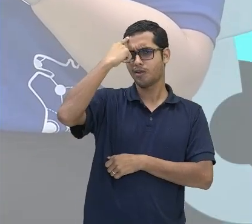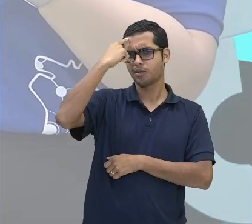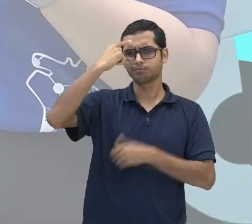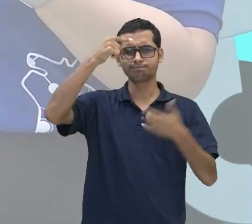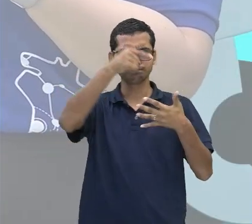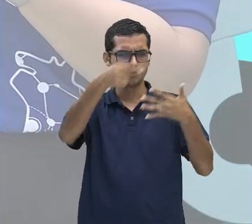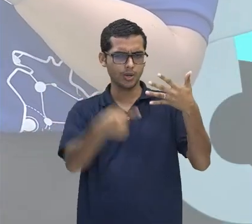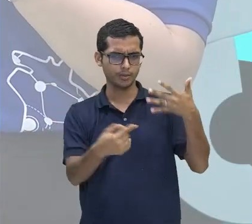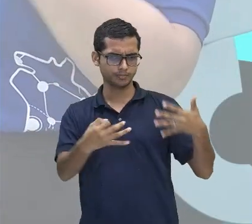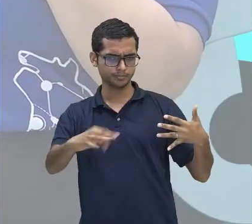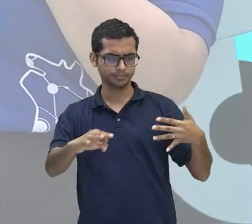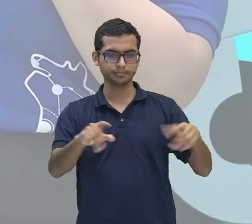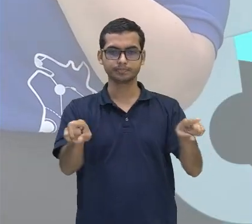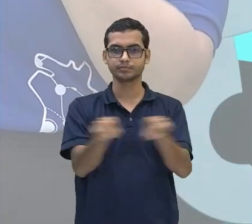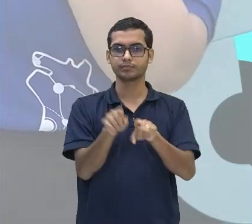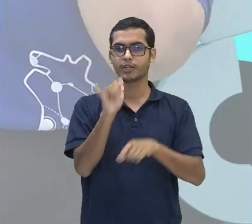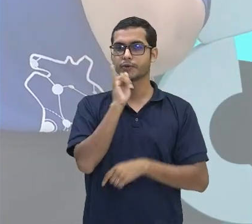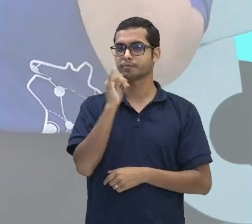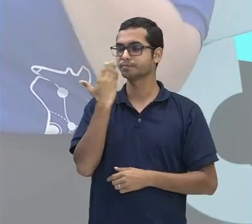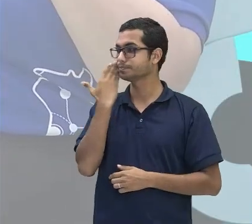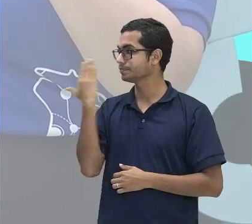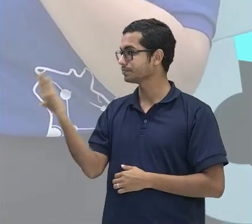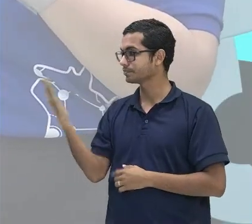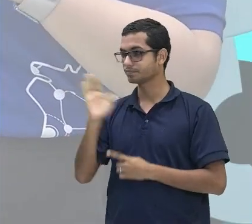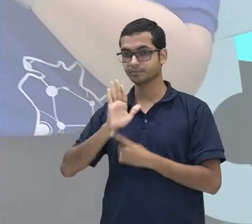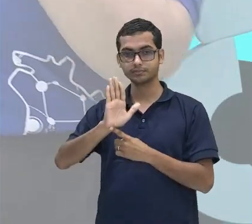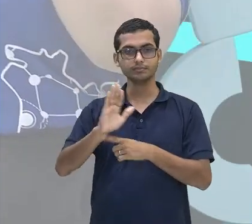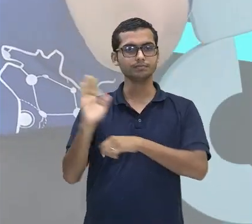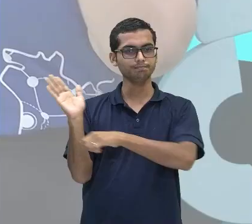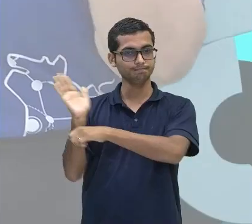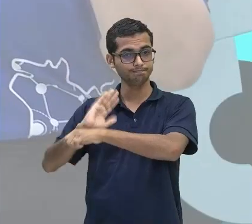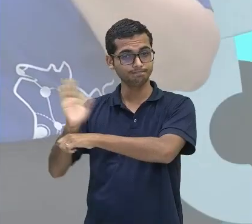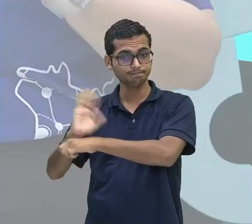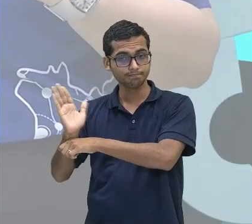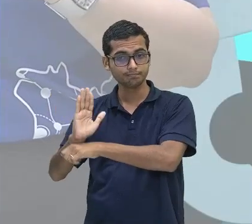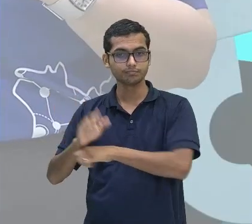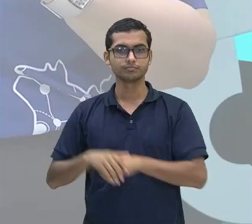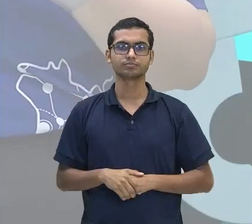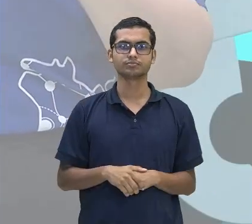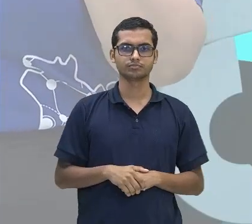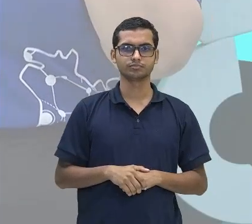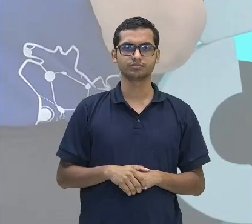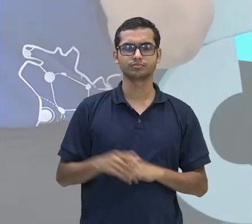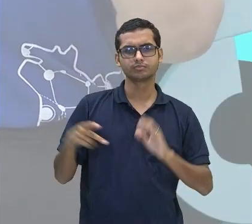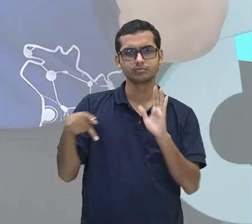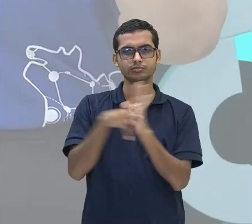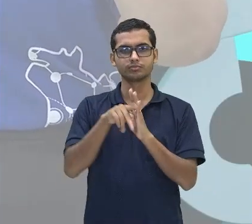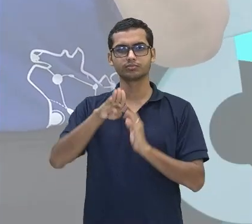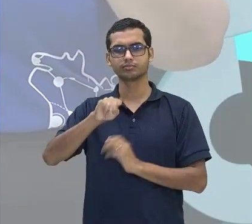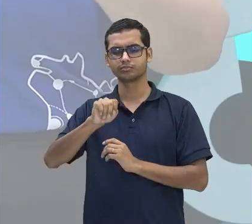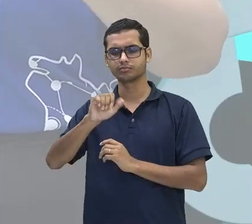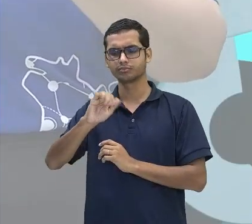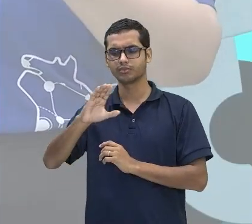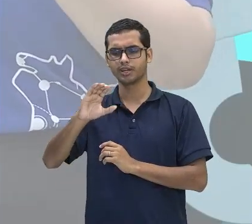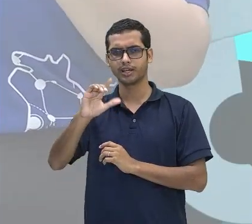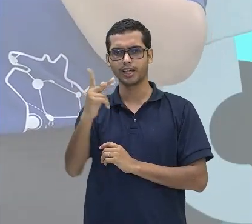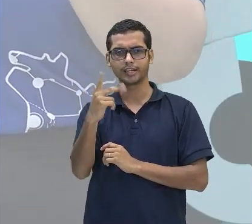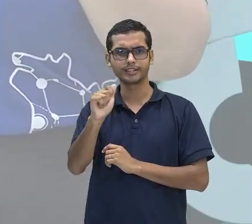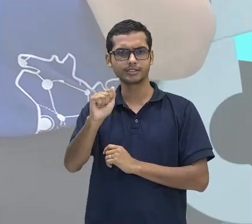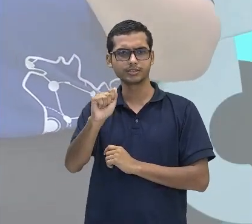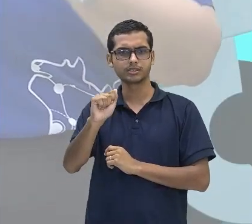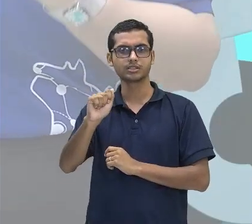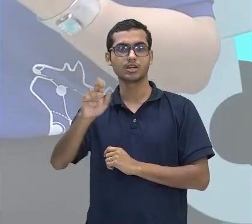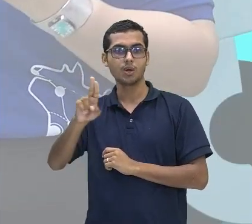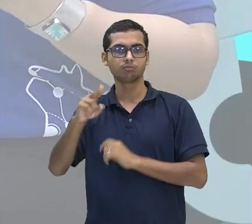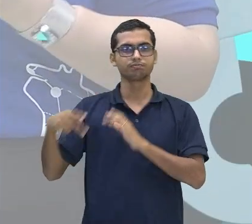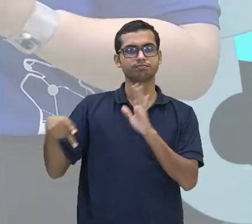questões, tá? Então, por exemplo, aqui do nosso vídeo, é o bacalhau da Amazônia, rico em proteínas,